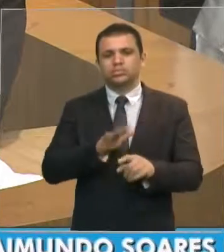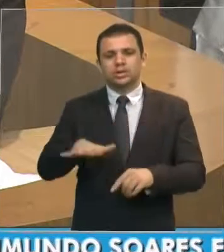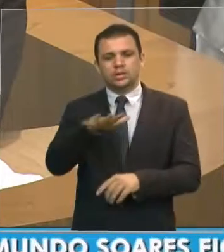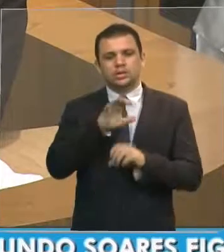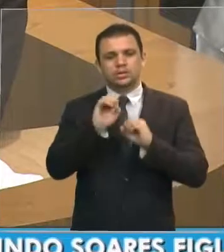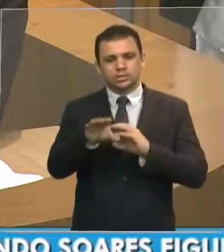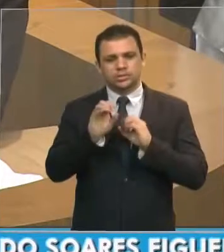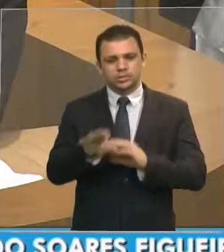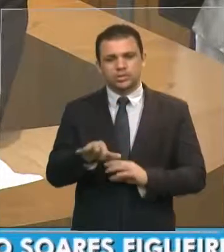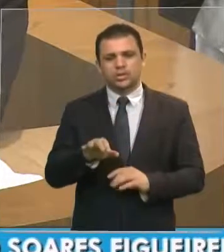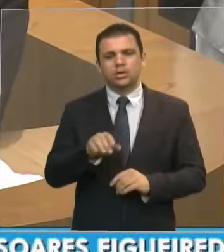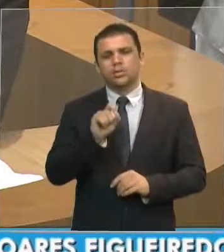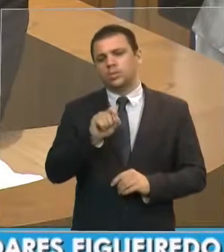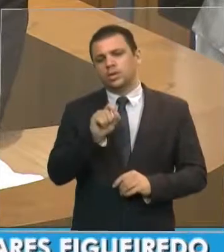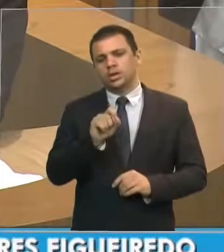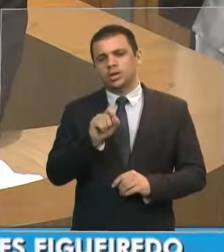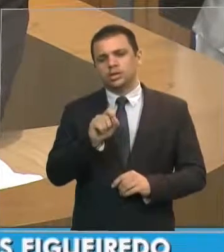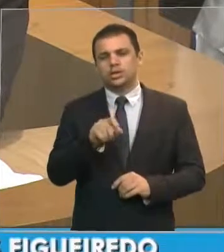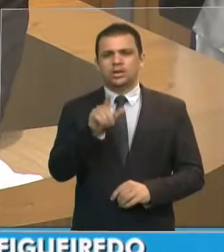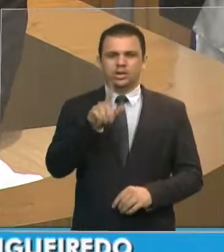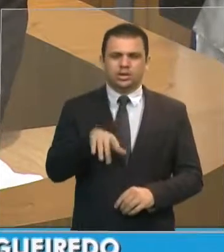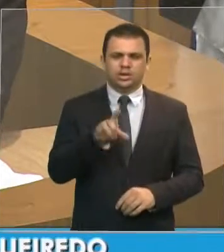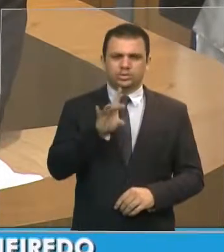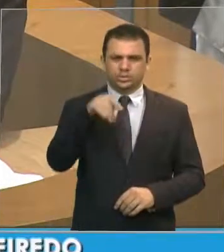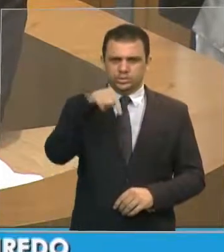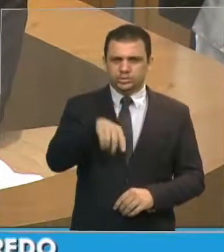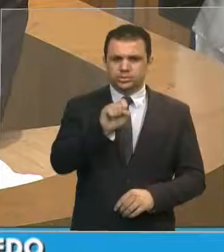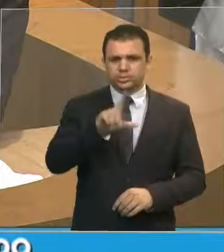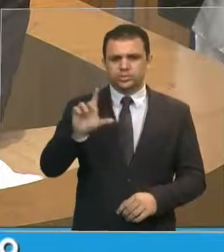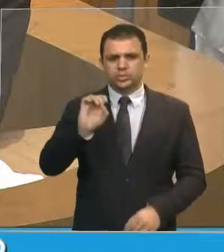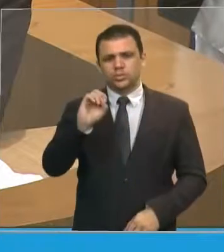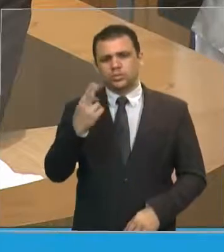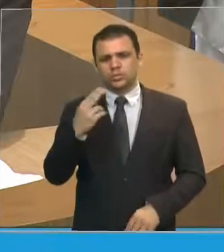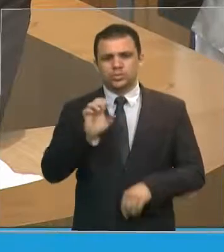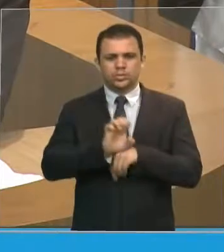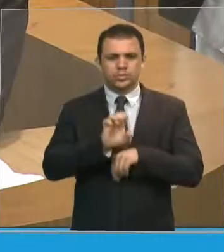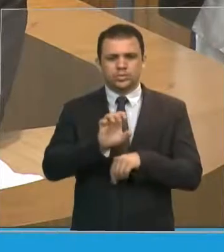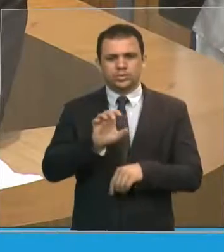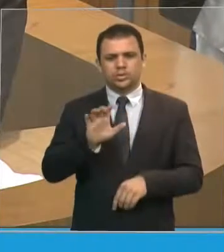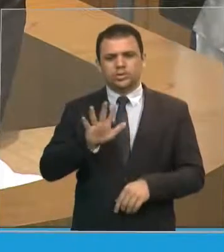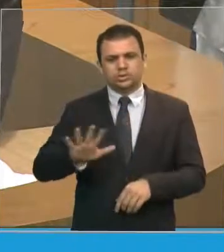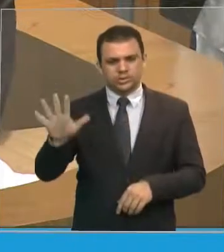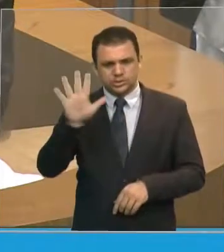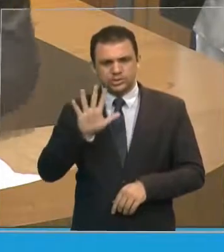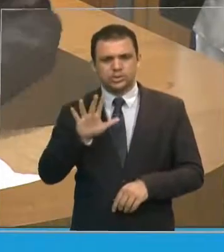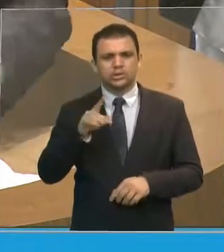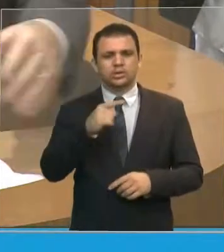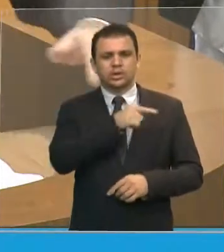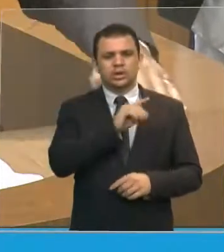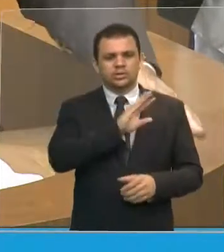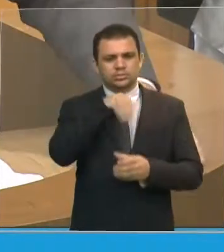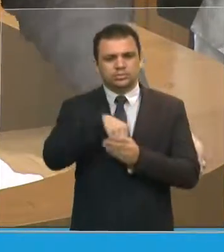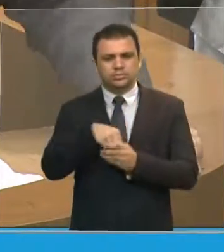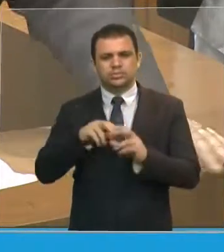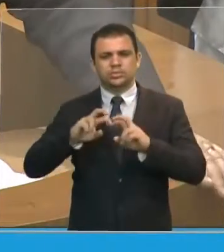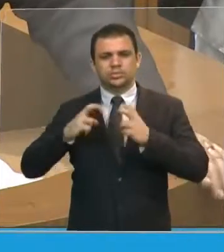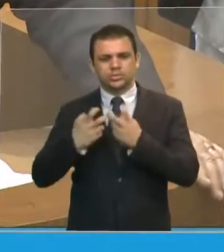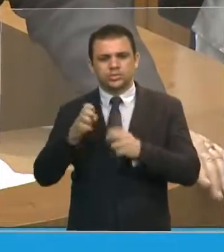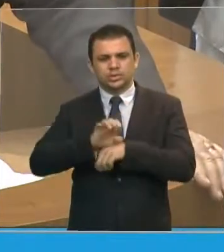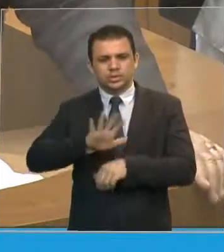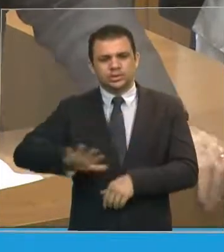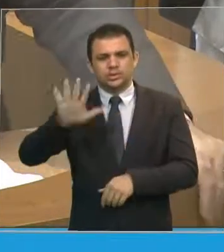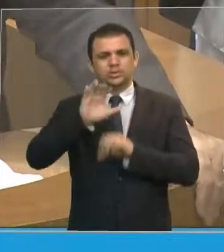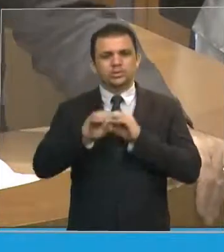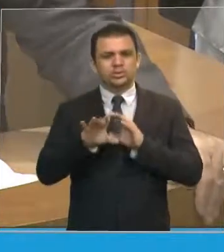é apenas aqui em São Luís ou no Estado, como membro de Conselho Estadual de Educação, mas